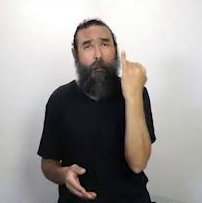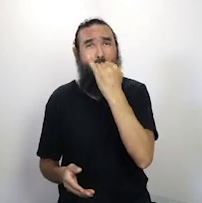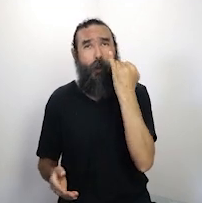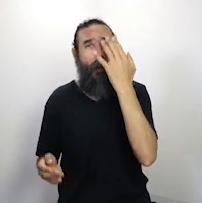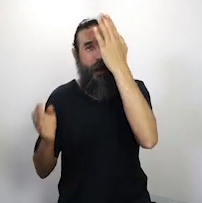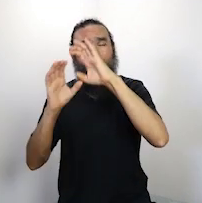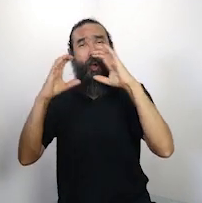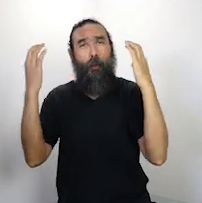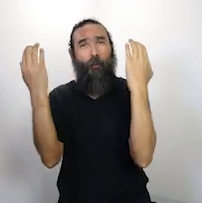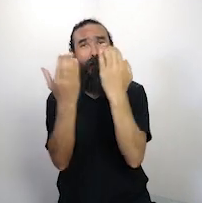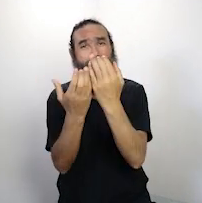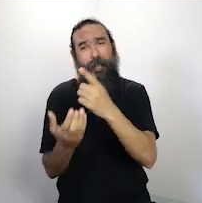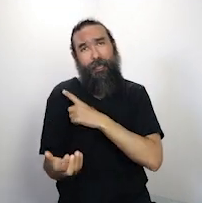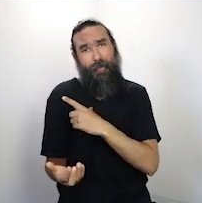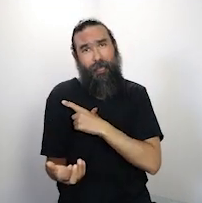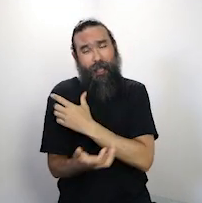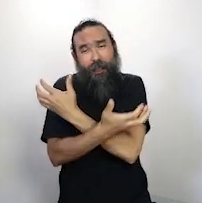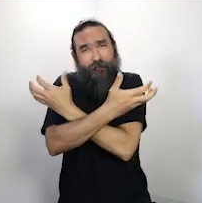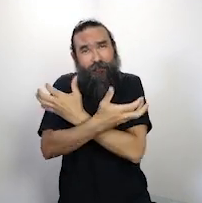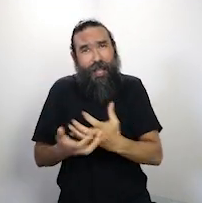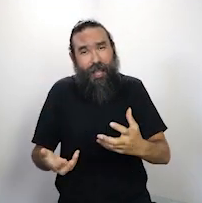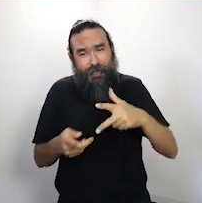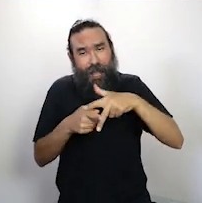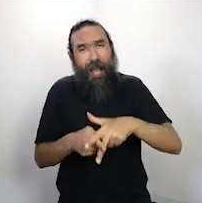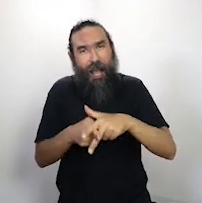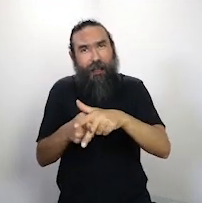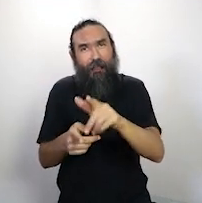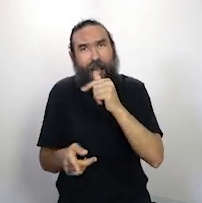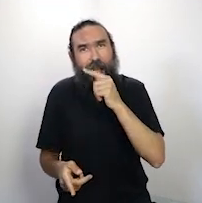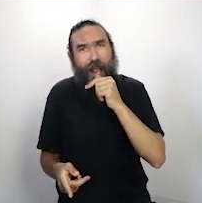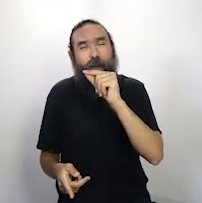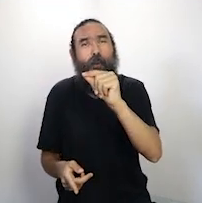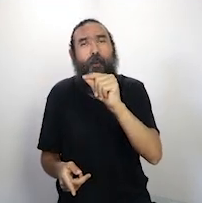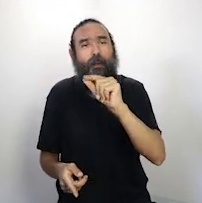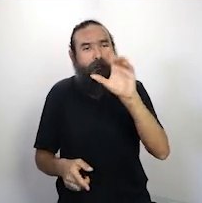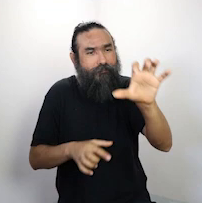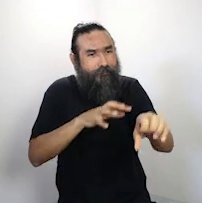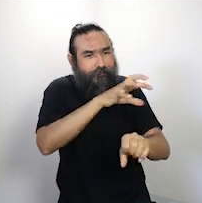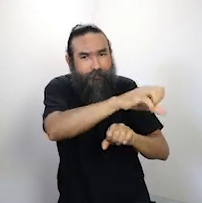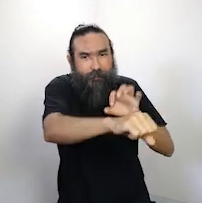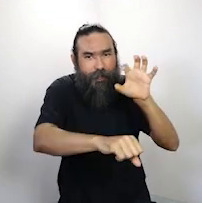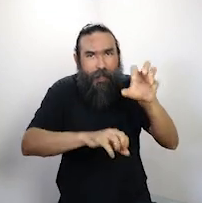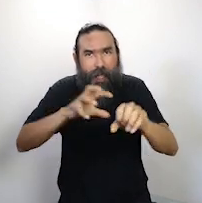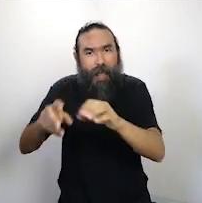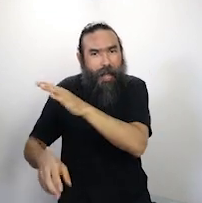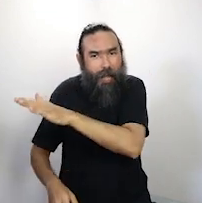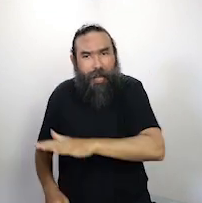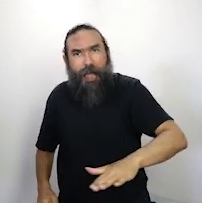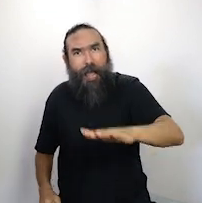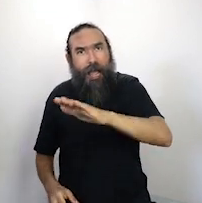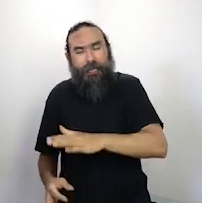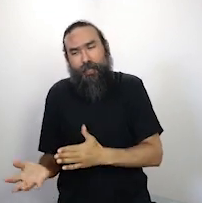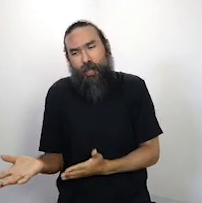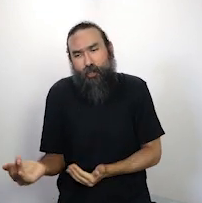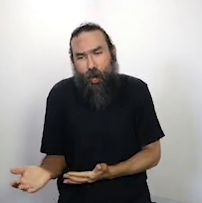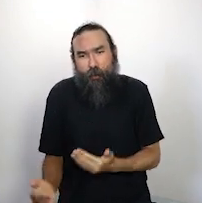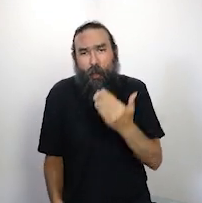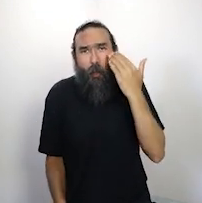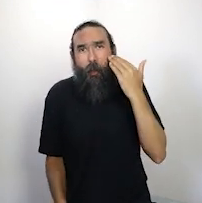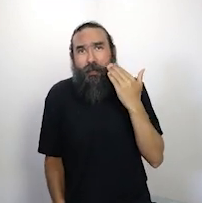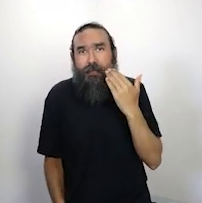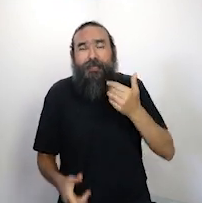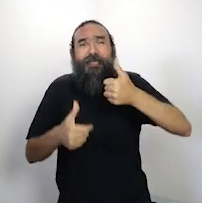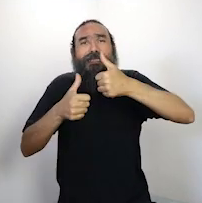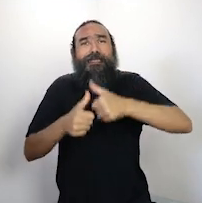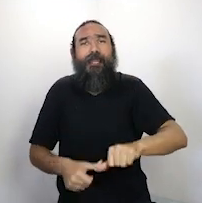que esse grupo tem do cavalo marinho, que eles acolheram, inserir ali as crianças, jovens e adolescentes